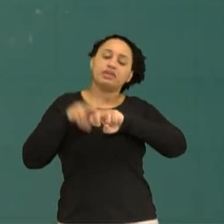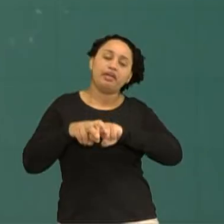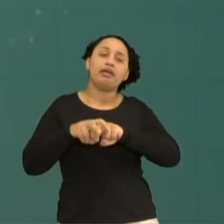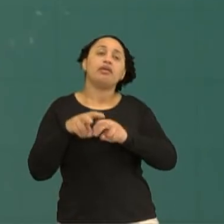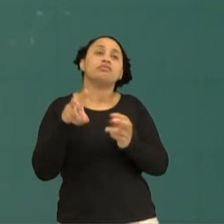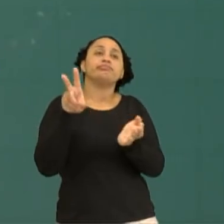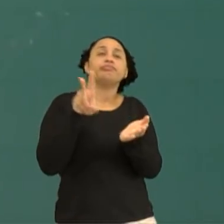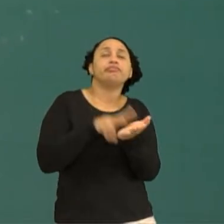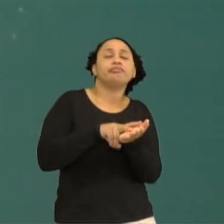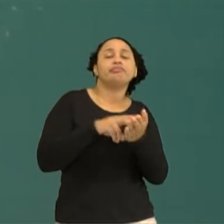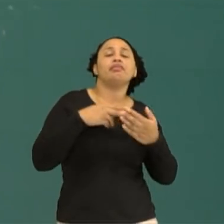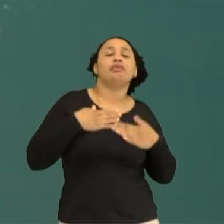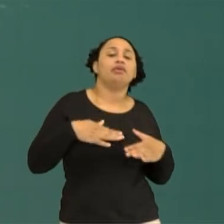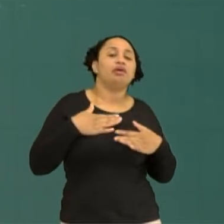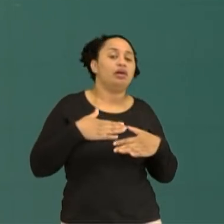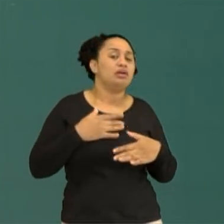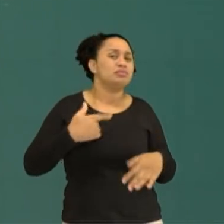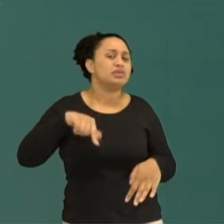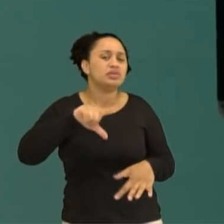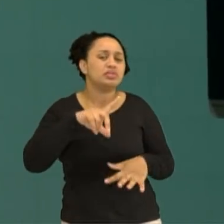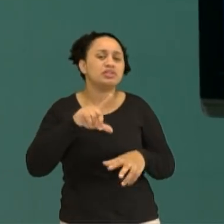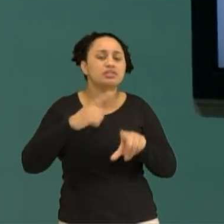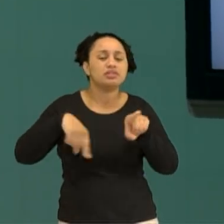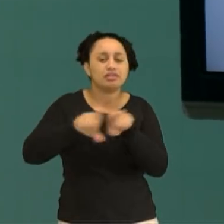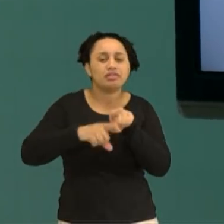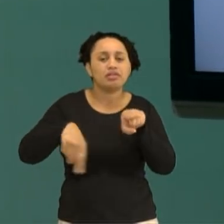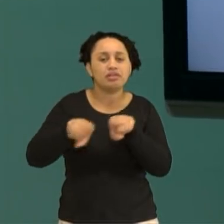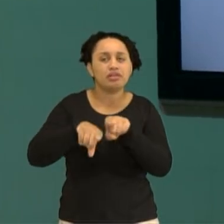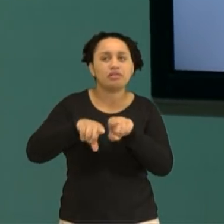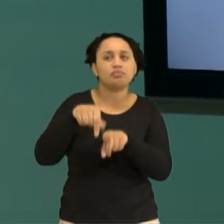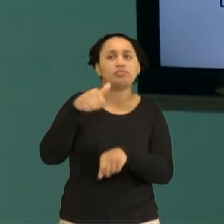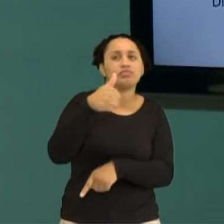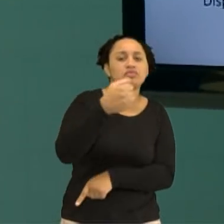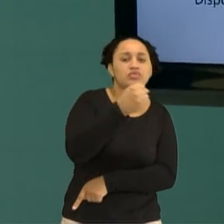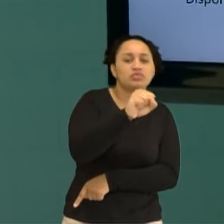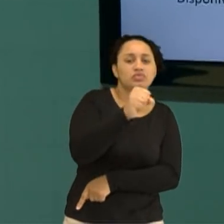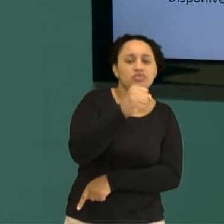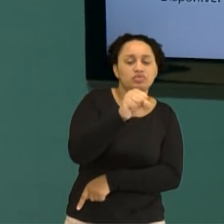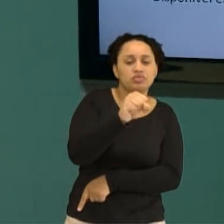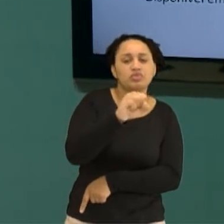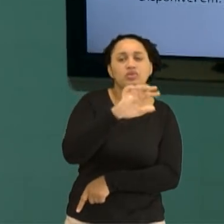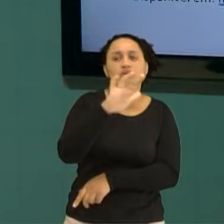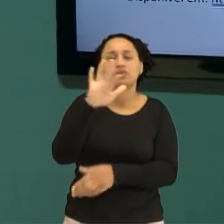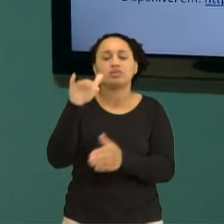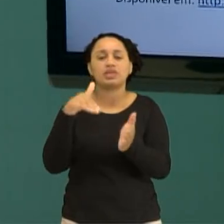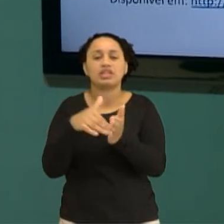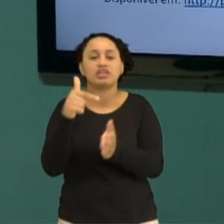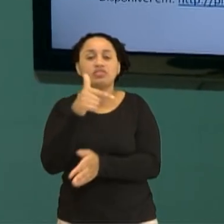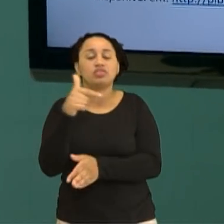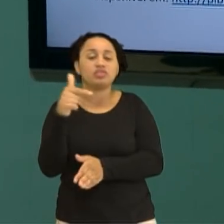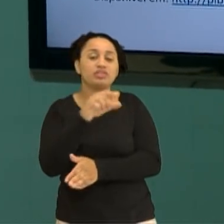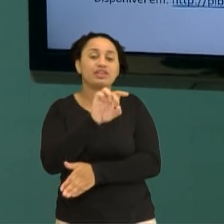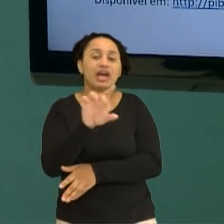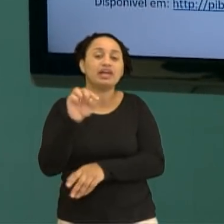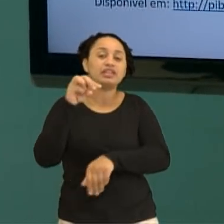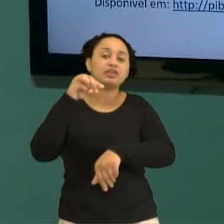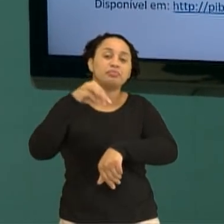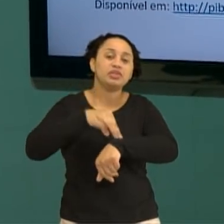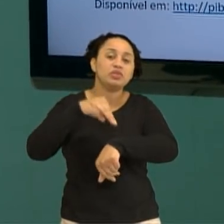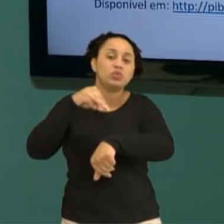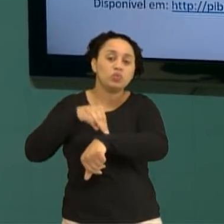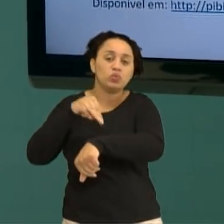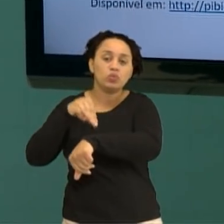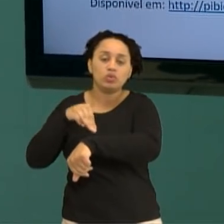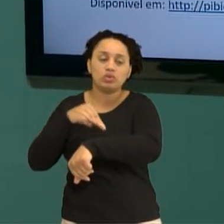deitado, relaxado. Nós chegamos a fazer isso aqui de 18 a 22 vezes por minuto. A gente